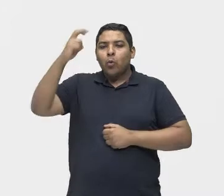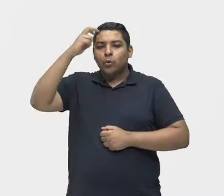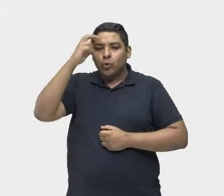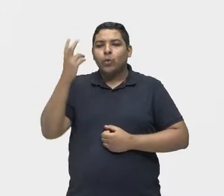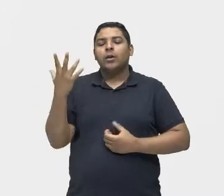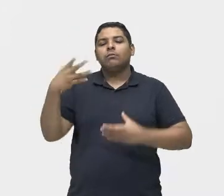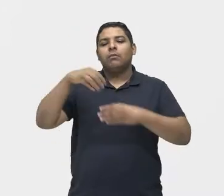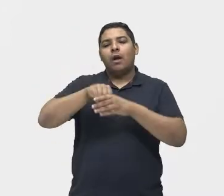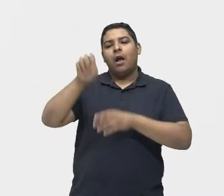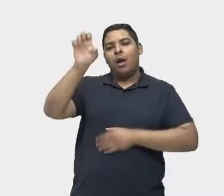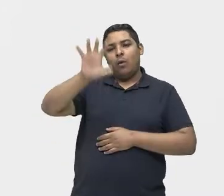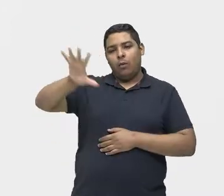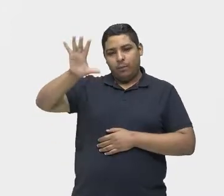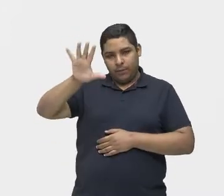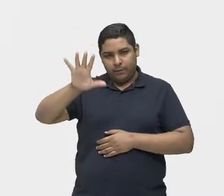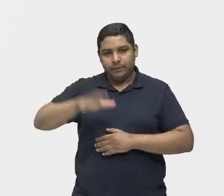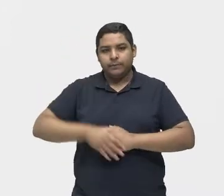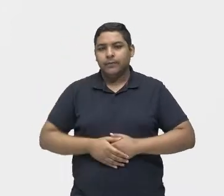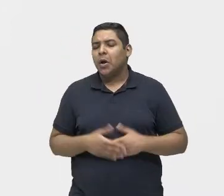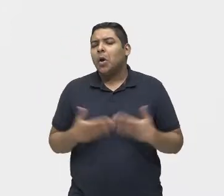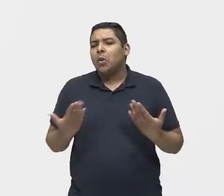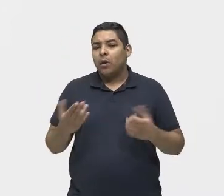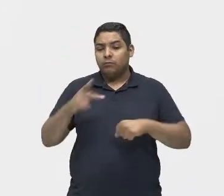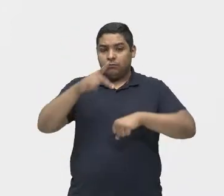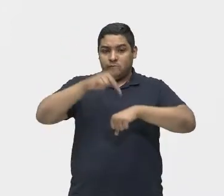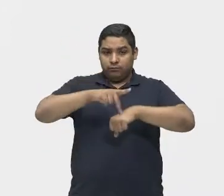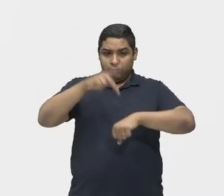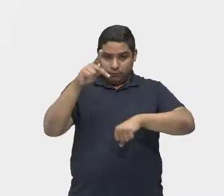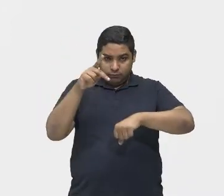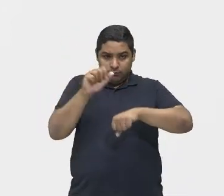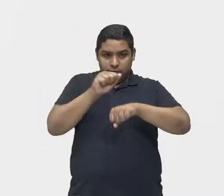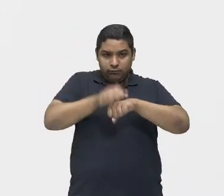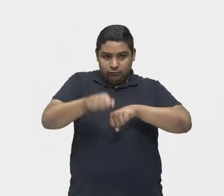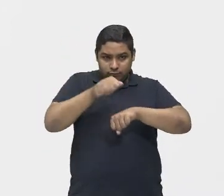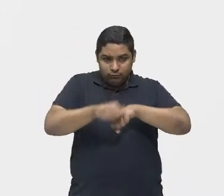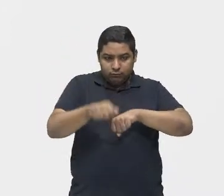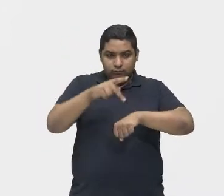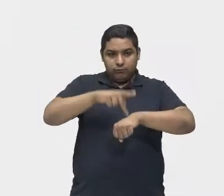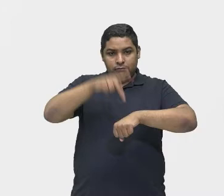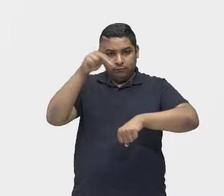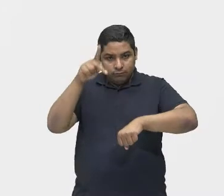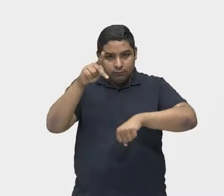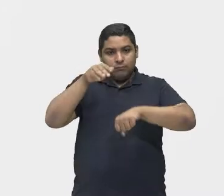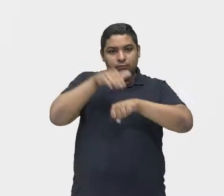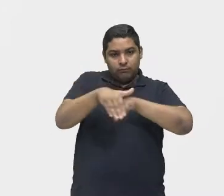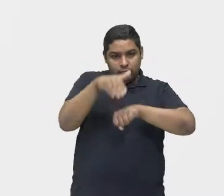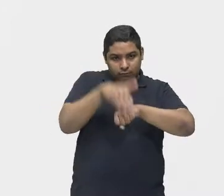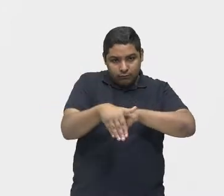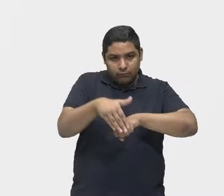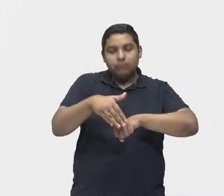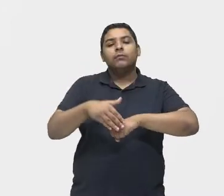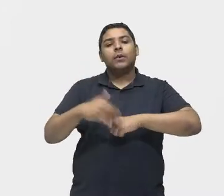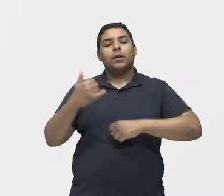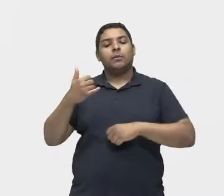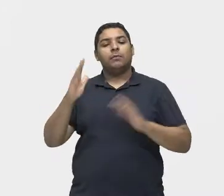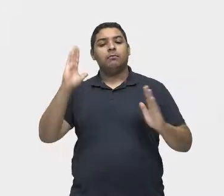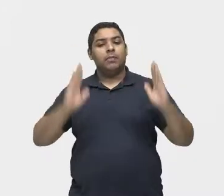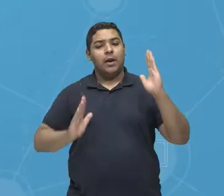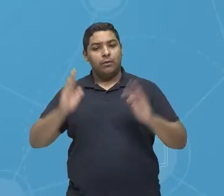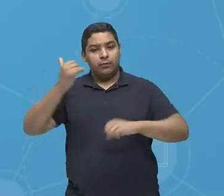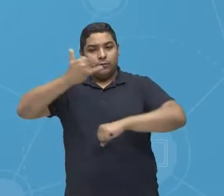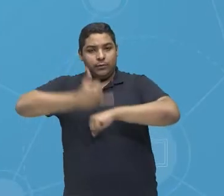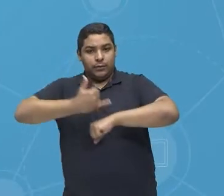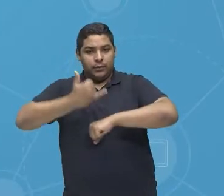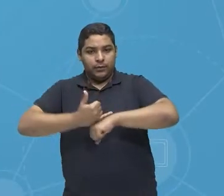Europa. E quais são essas culturas? O Paleolítico, o Neolítico e Idade dos Metais. E eu trago para vocês